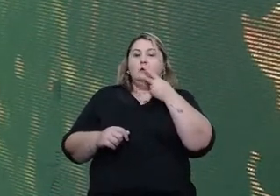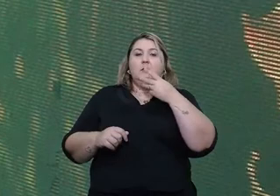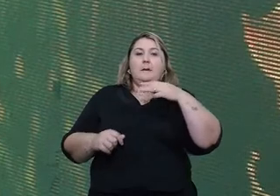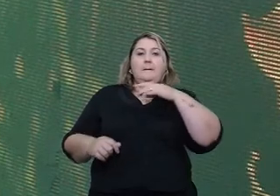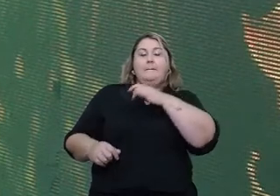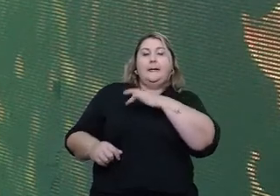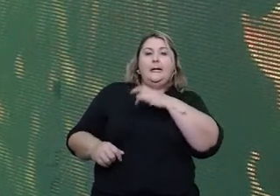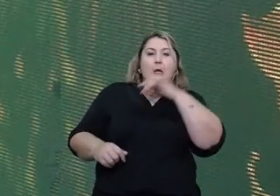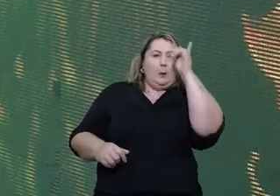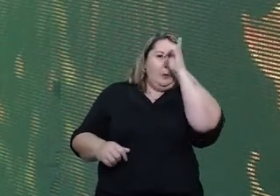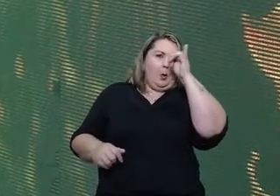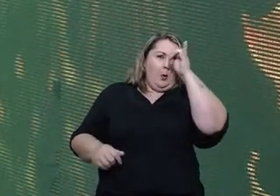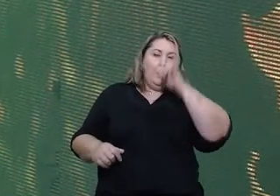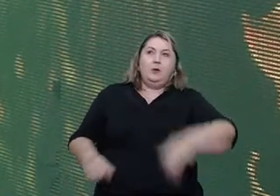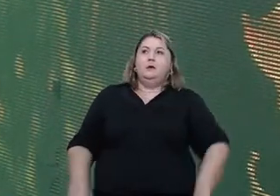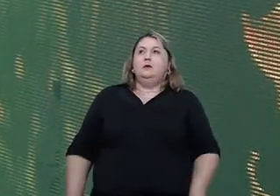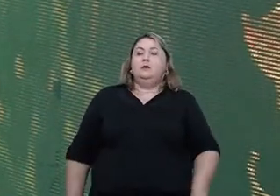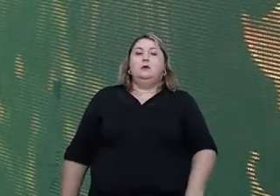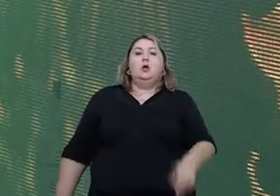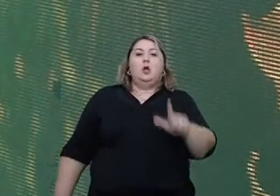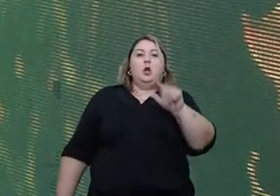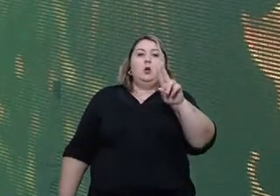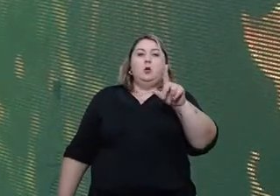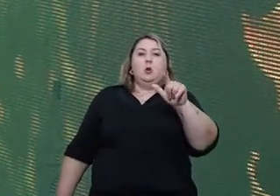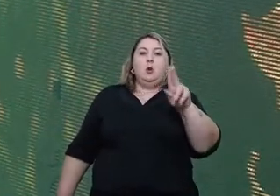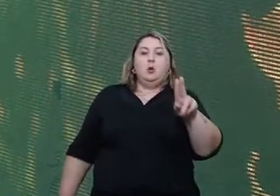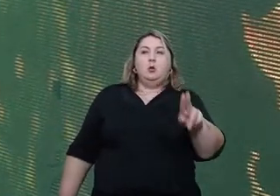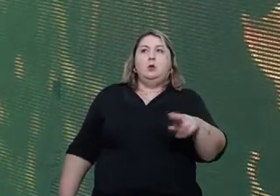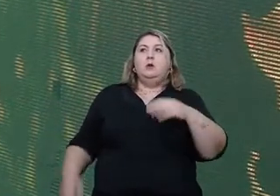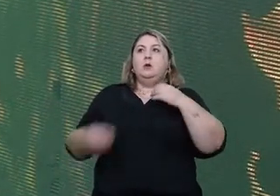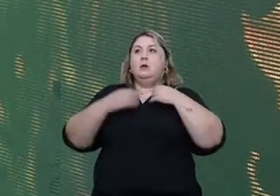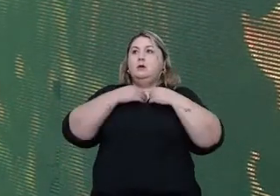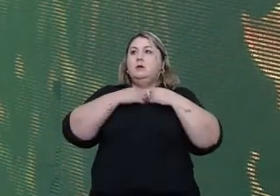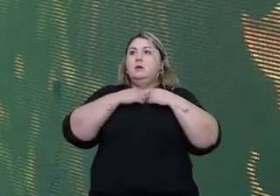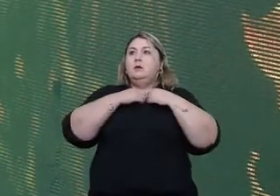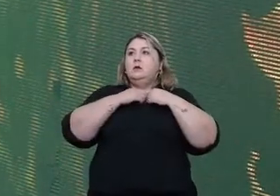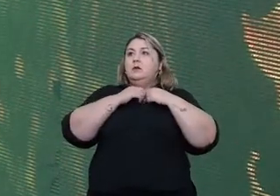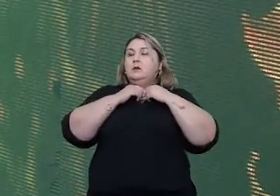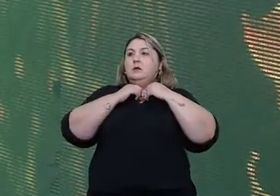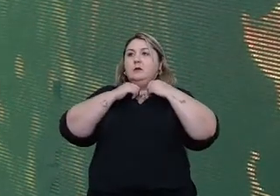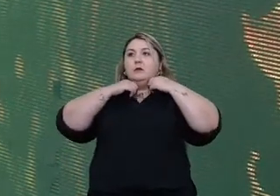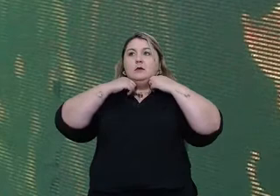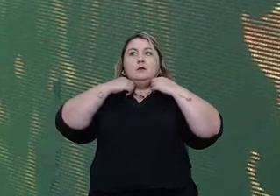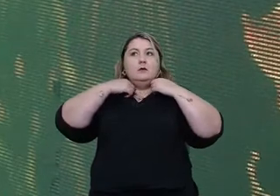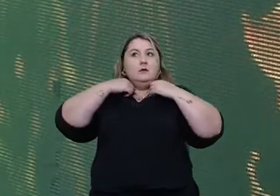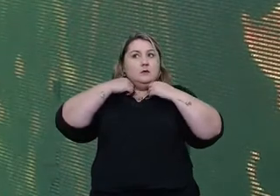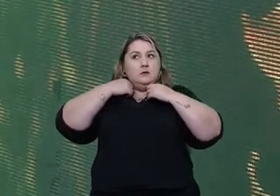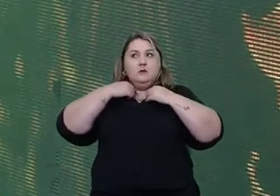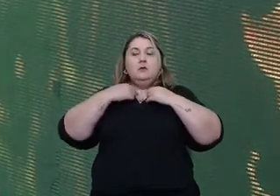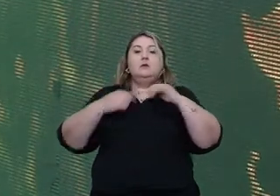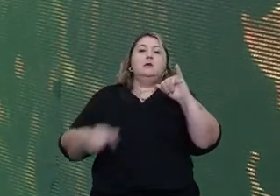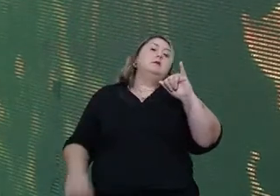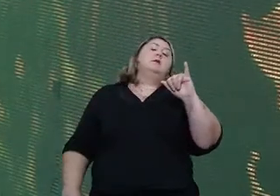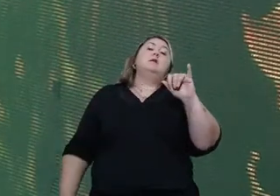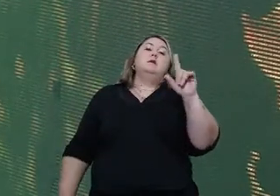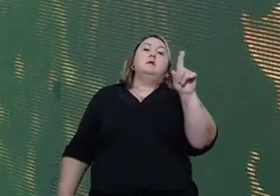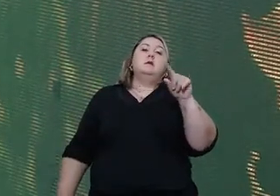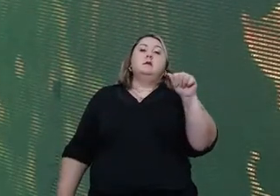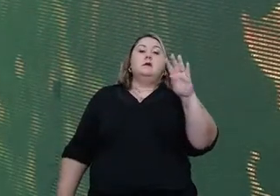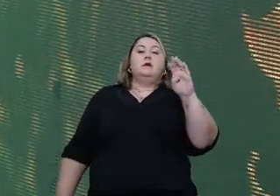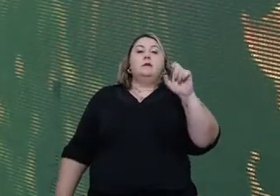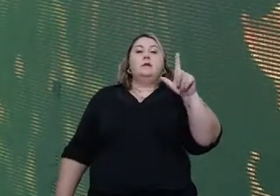Medo Bobo. Camila, toca Lulu. Opa, Camila, agora melhor, agora vem pro rock, vem pro rock. Isabela, aí,